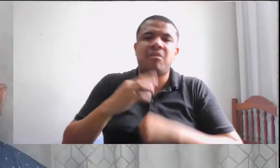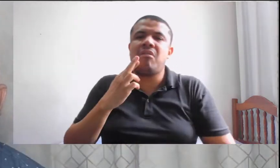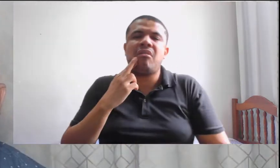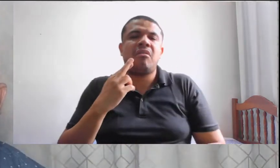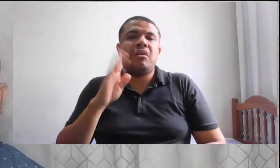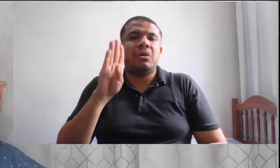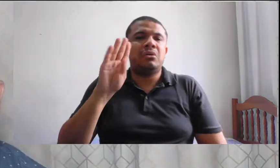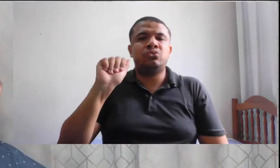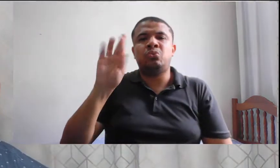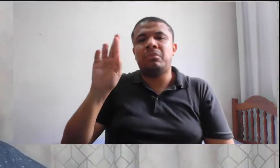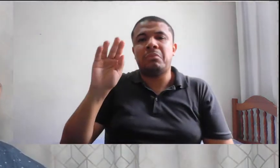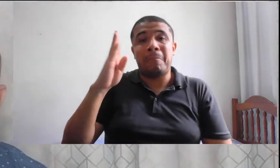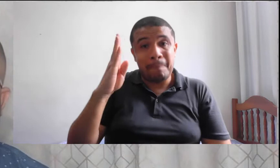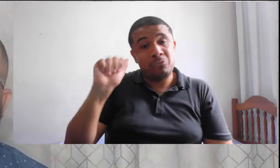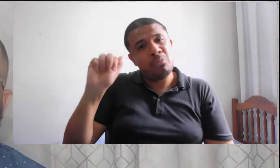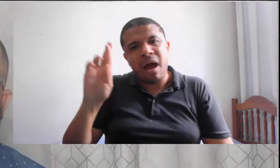vida.